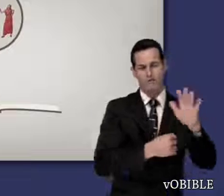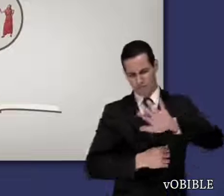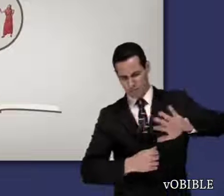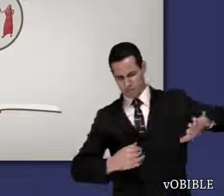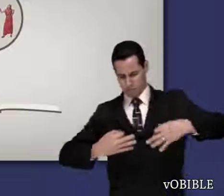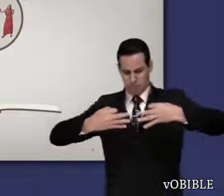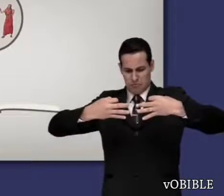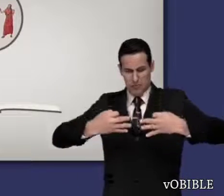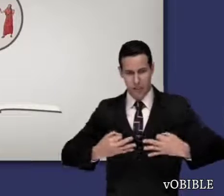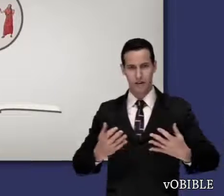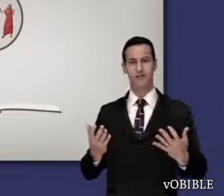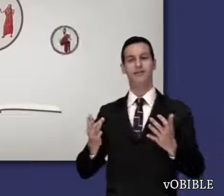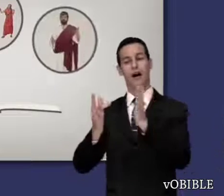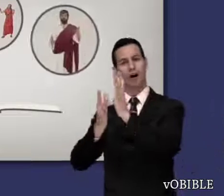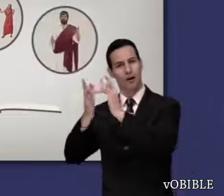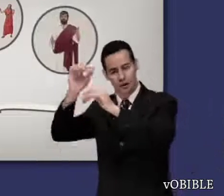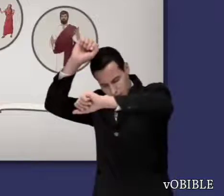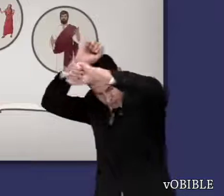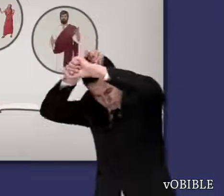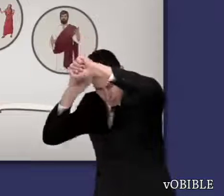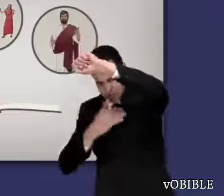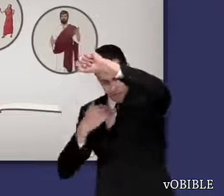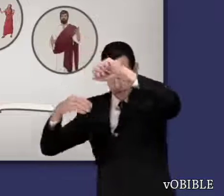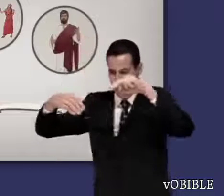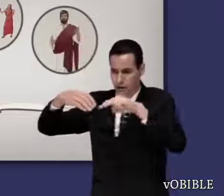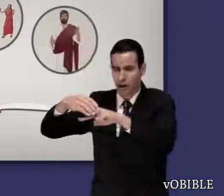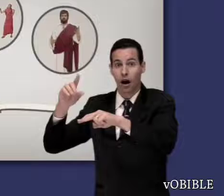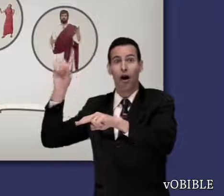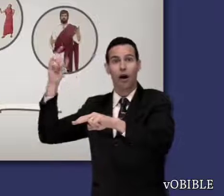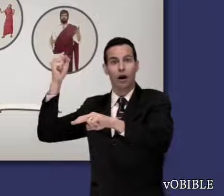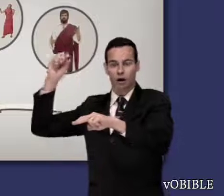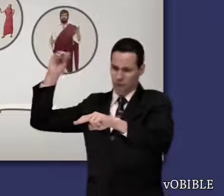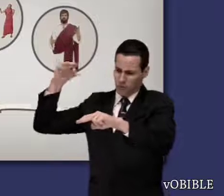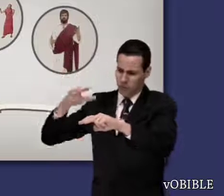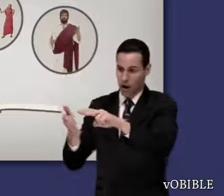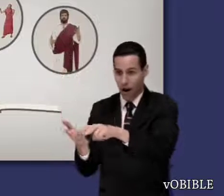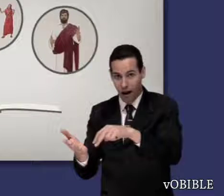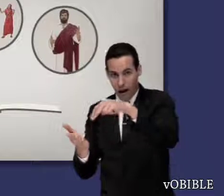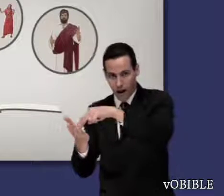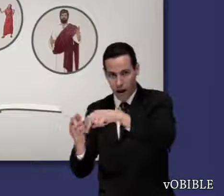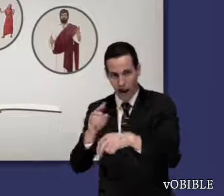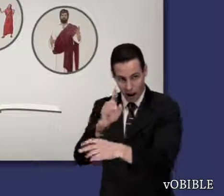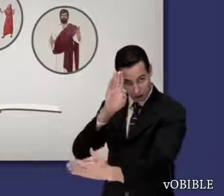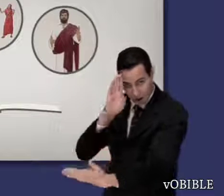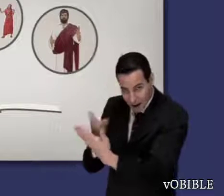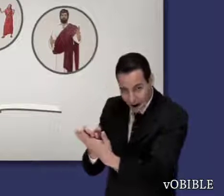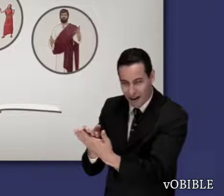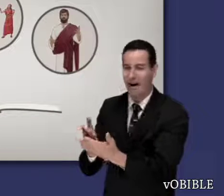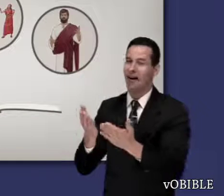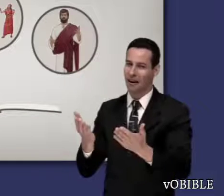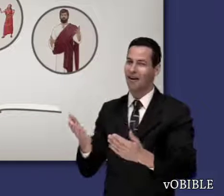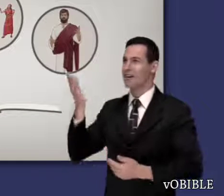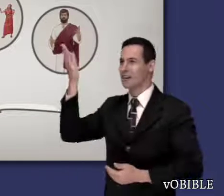os mesmos padrões de moral de Jeová. E veja como a fé na ressurreição é essencial para recebermos as bênçãos do